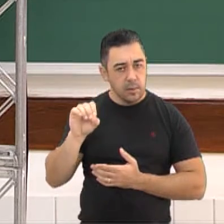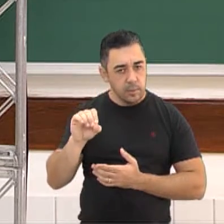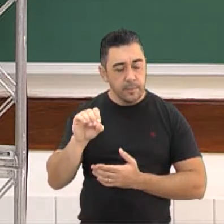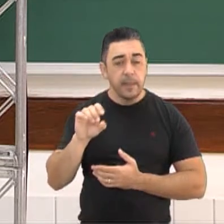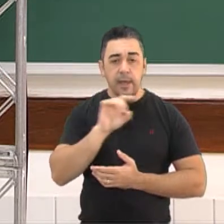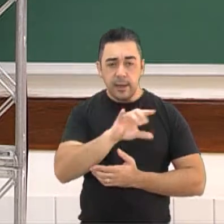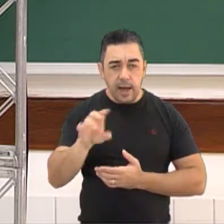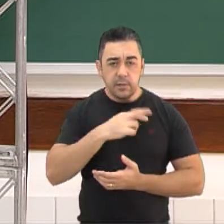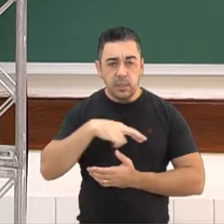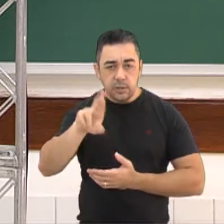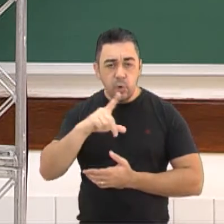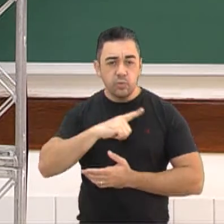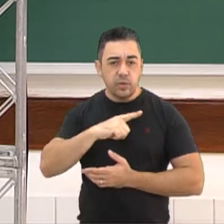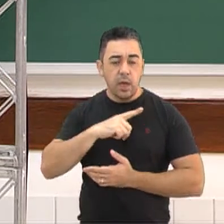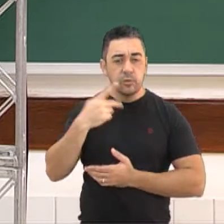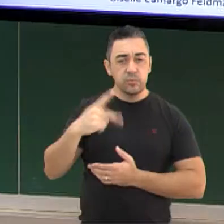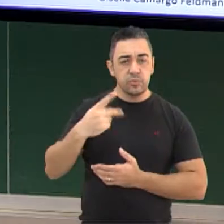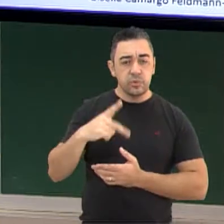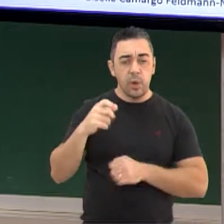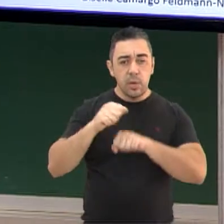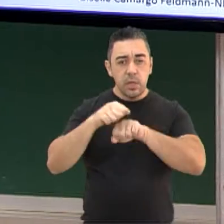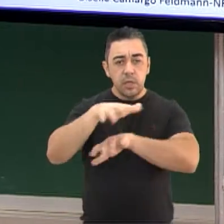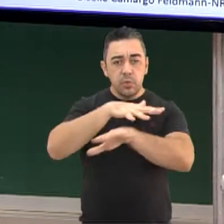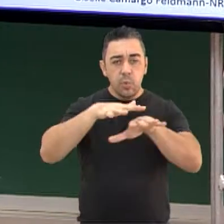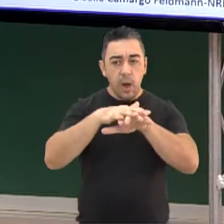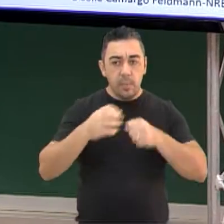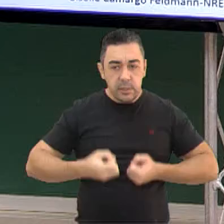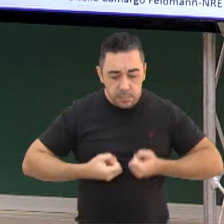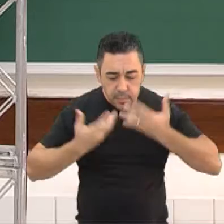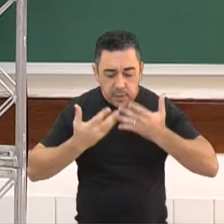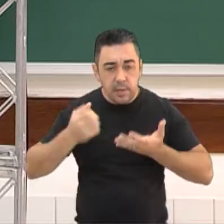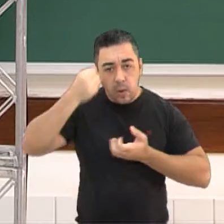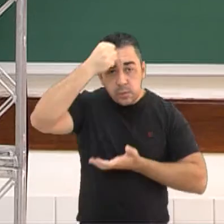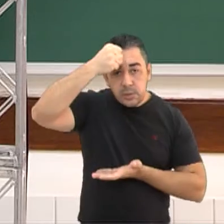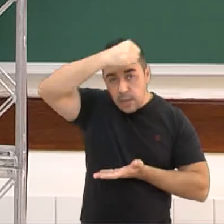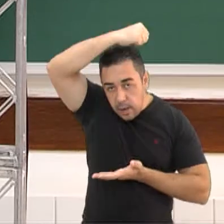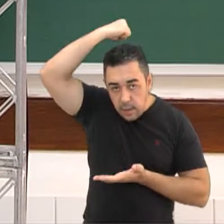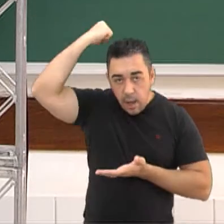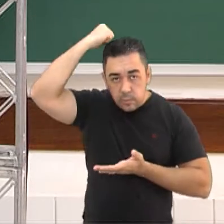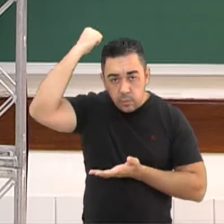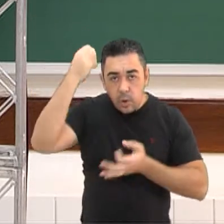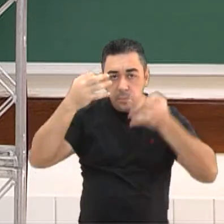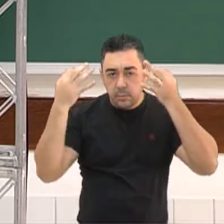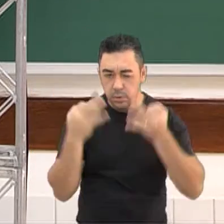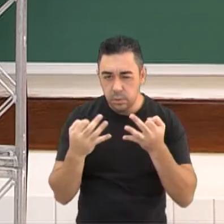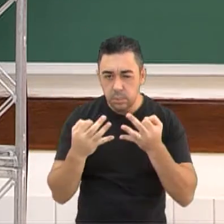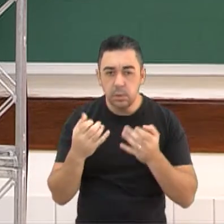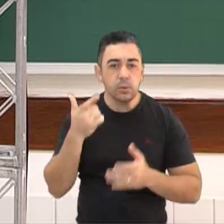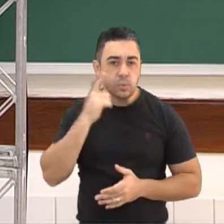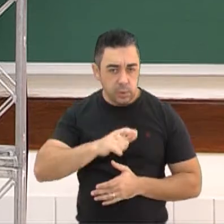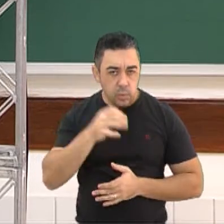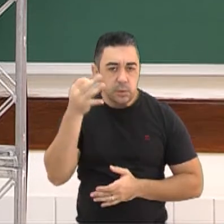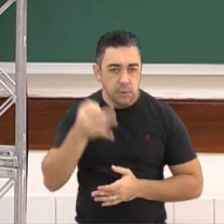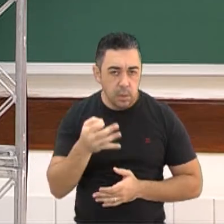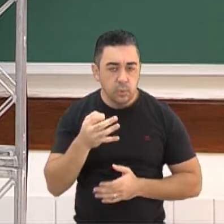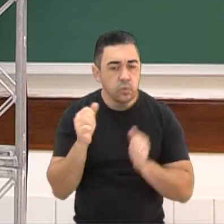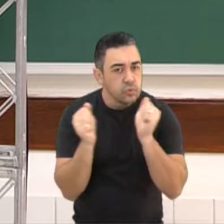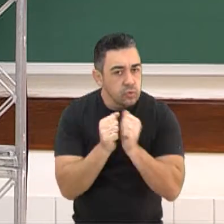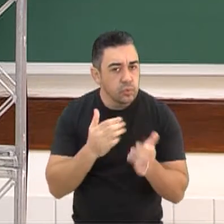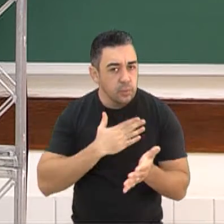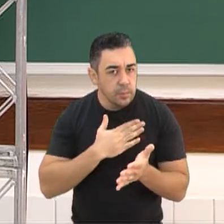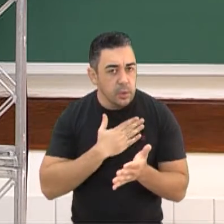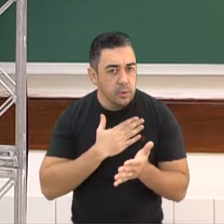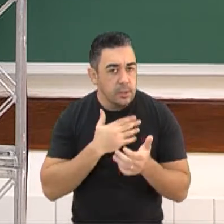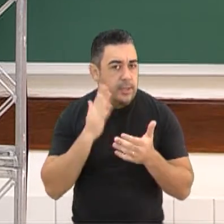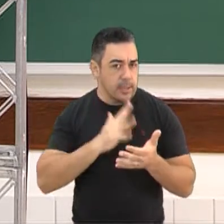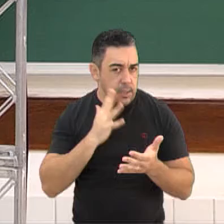para expressar o sagrado. Muito bem! Vocês acertaram? Resolveram junto comigo aqui? Se